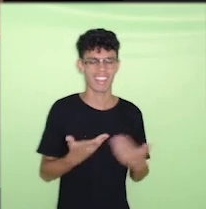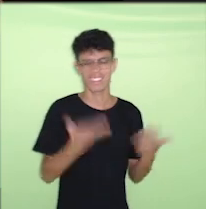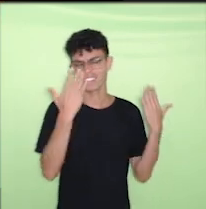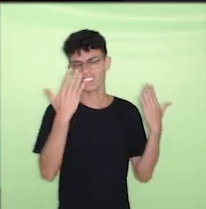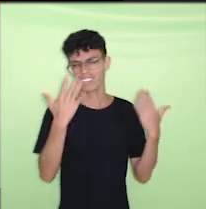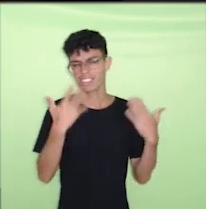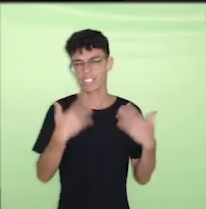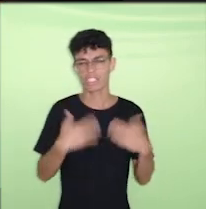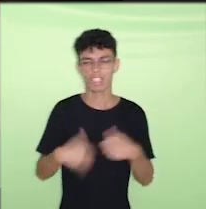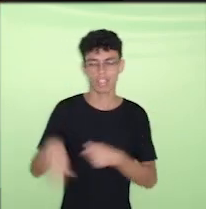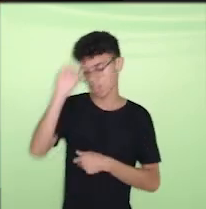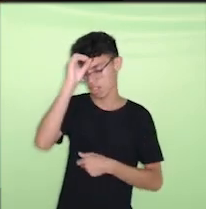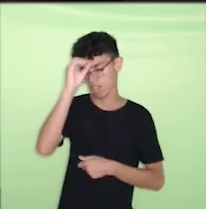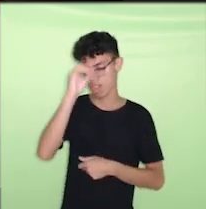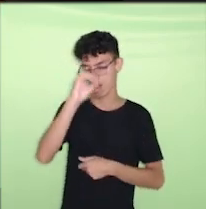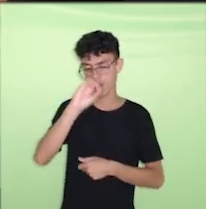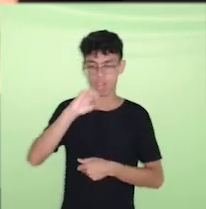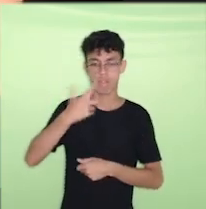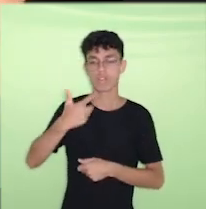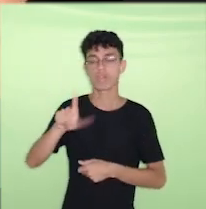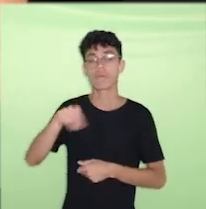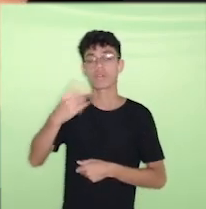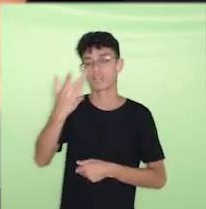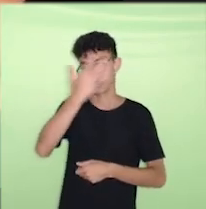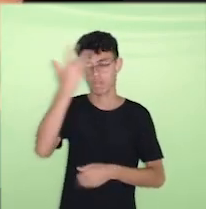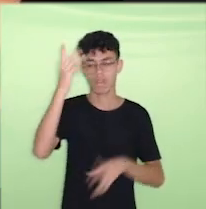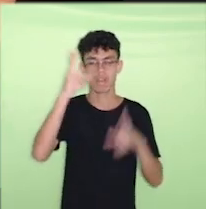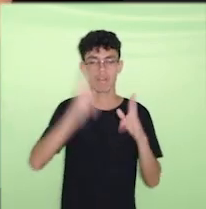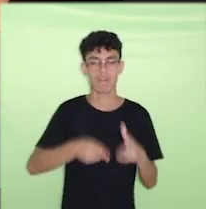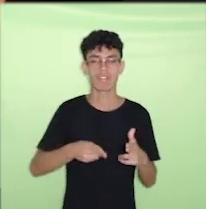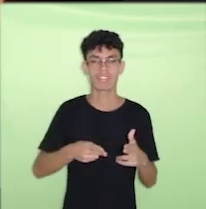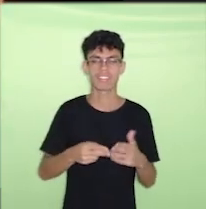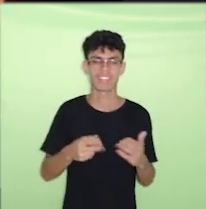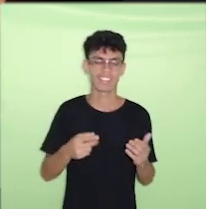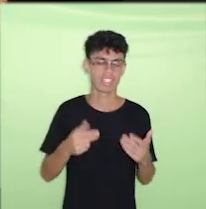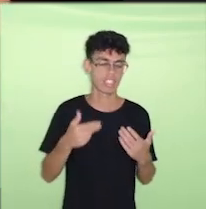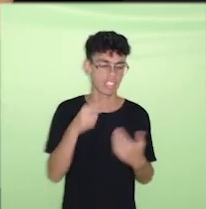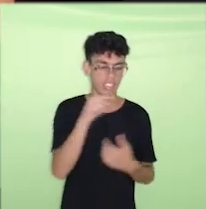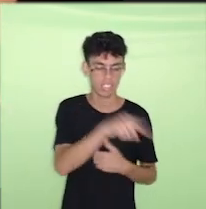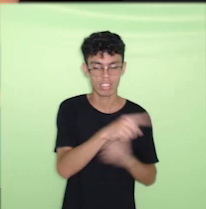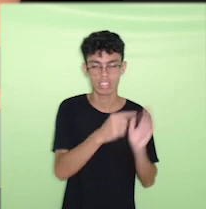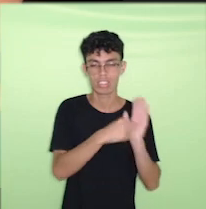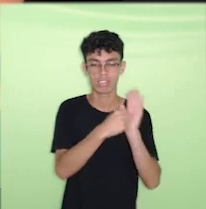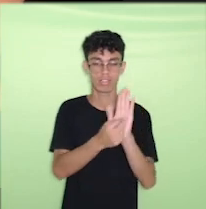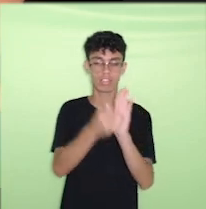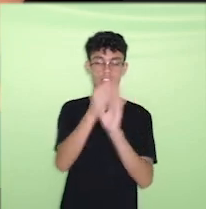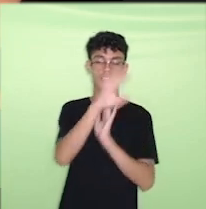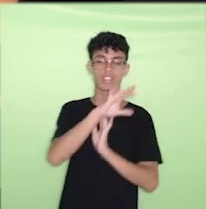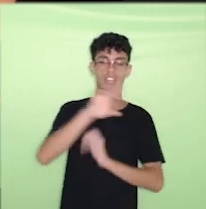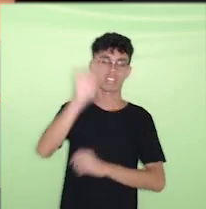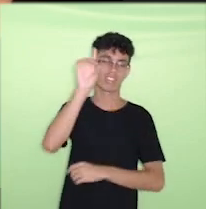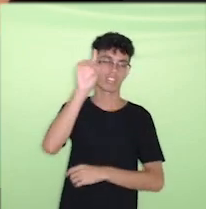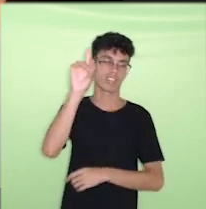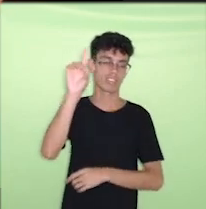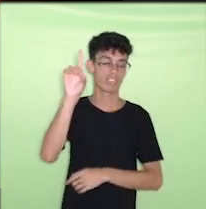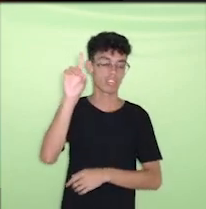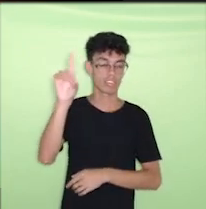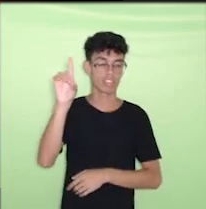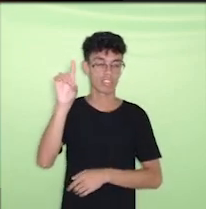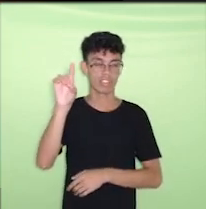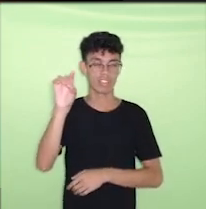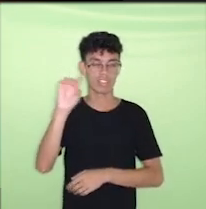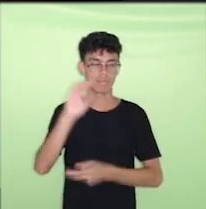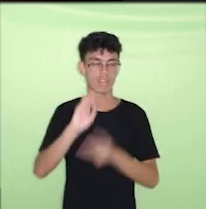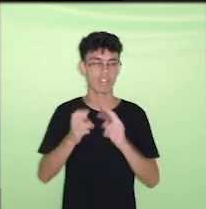Insolente. E tola como ninguém. E é essa a sua demonstração de um Deus em comitê.